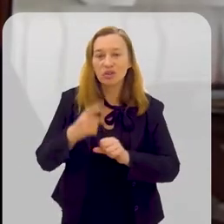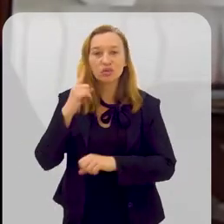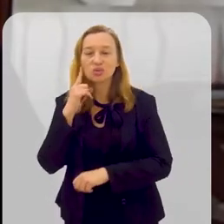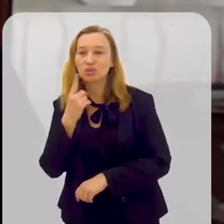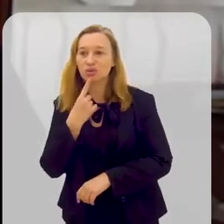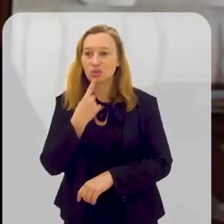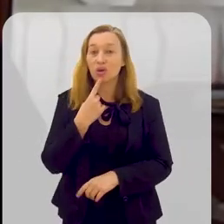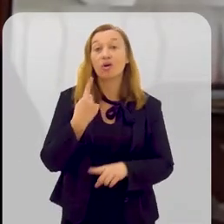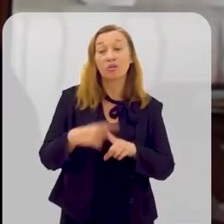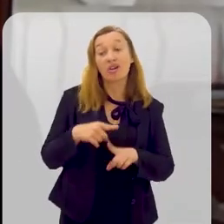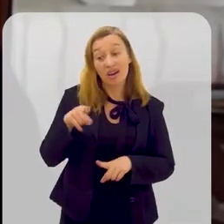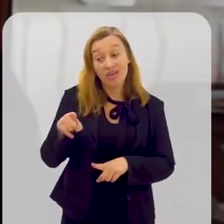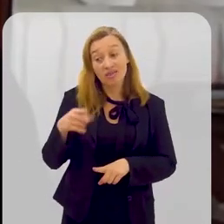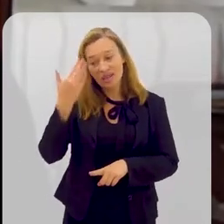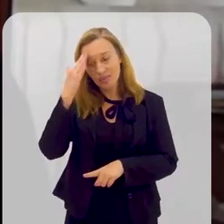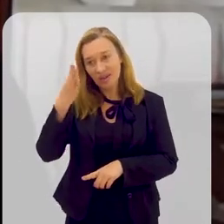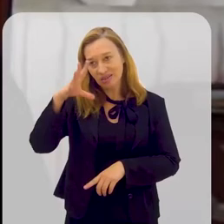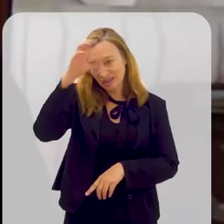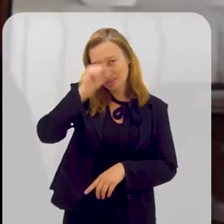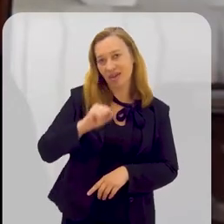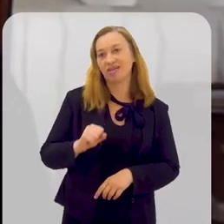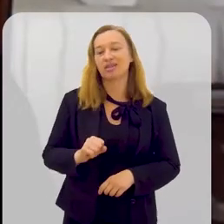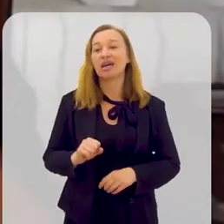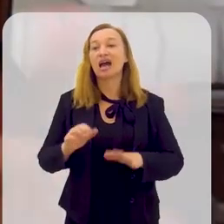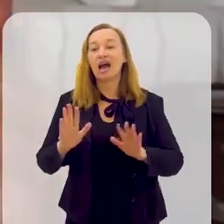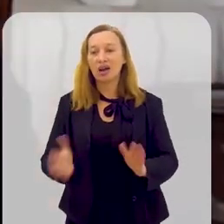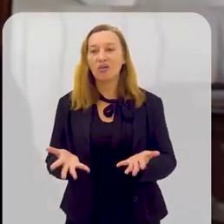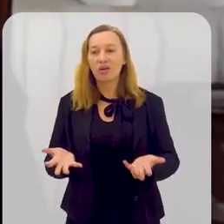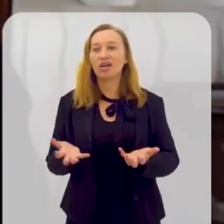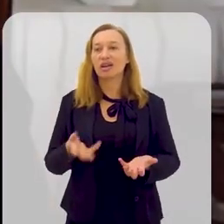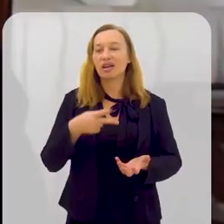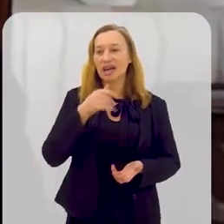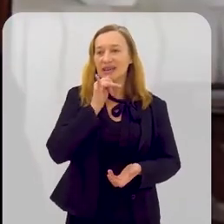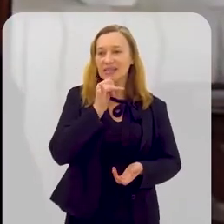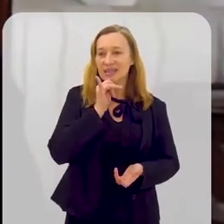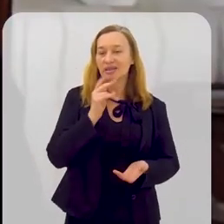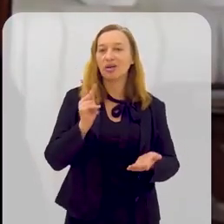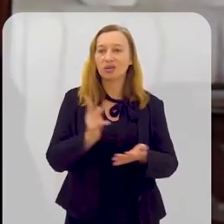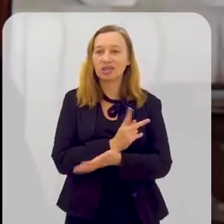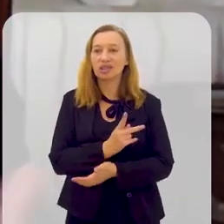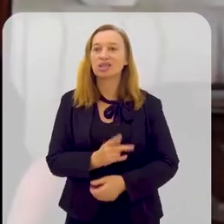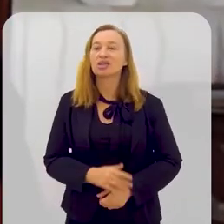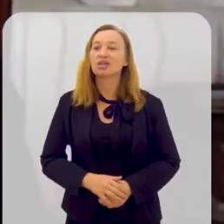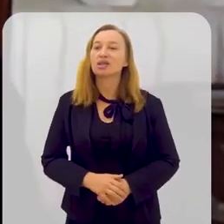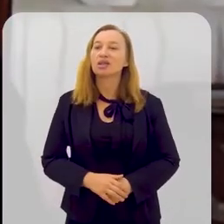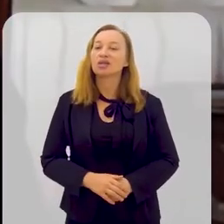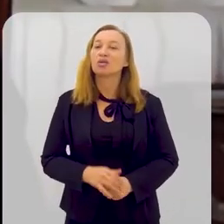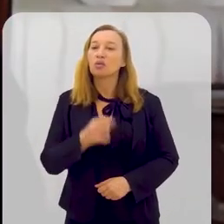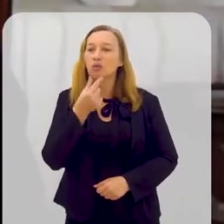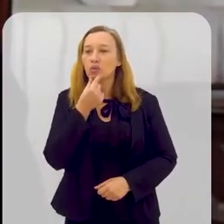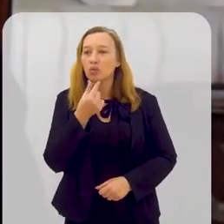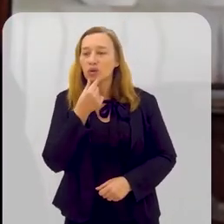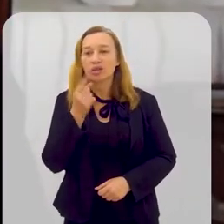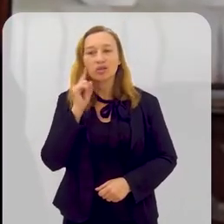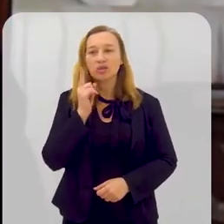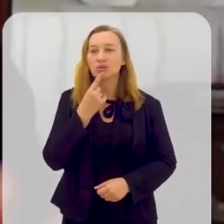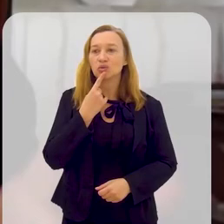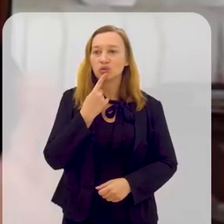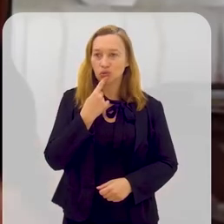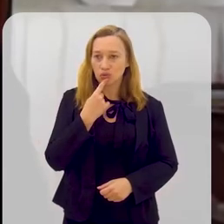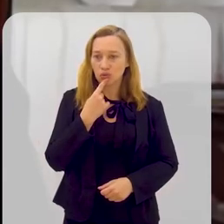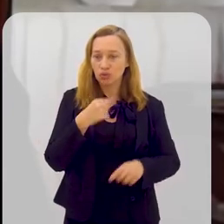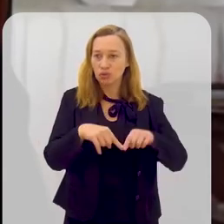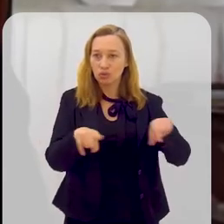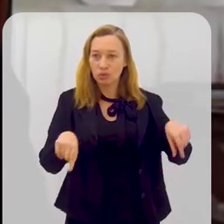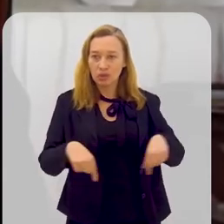linguística dos surdos porque aí que você aprende mais agora eu quero dar um exemplo que aconteceu de um menino